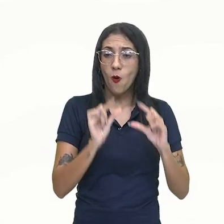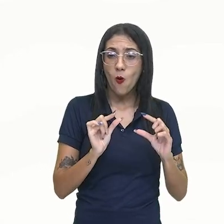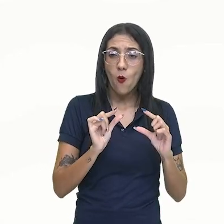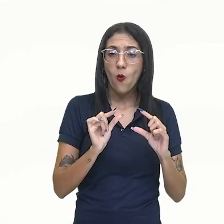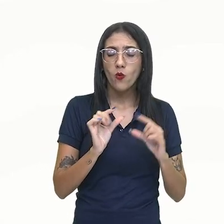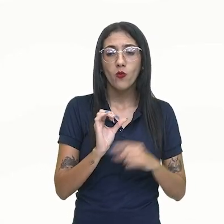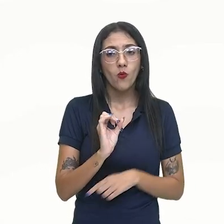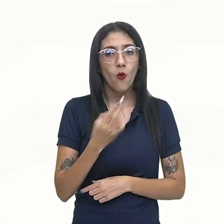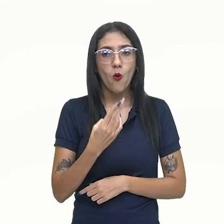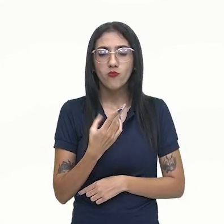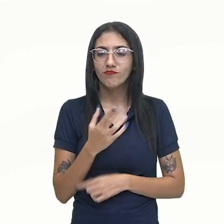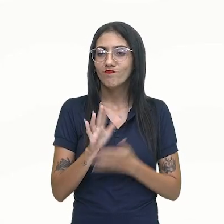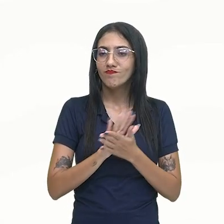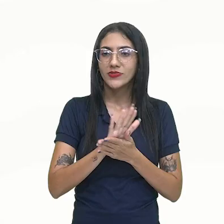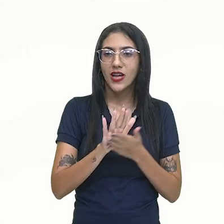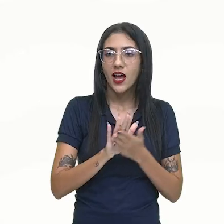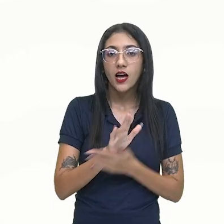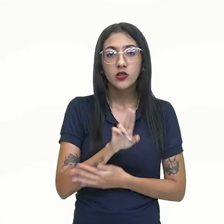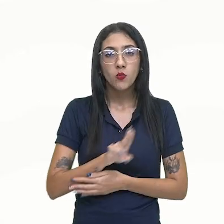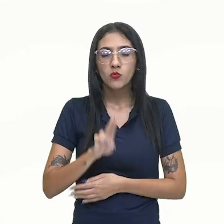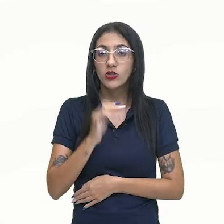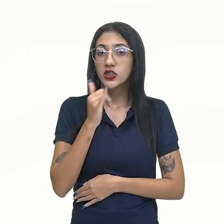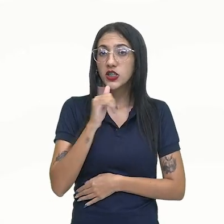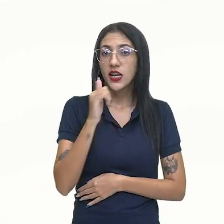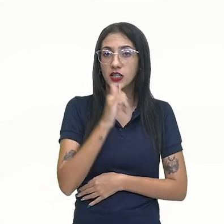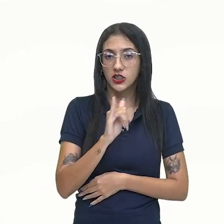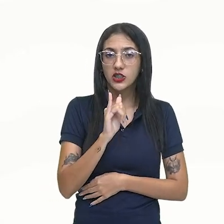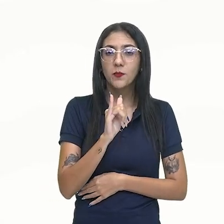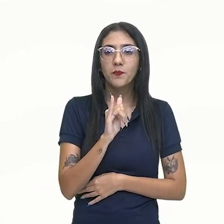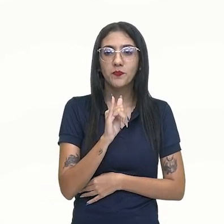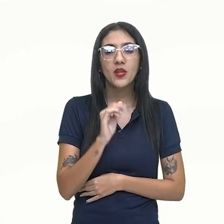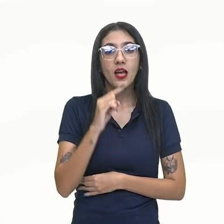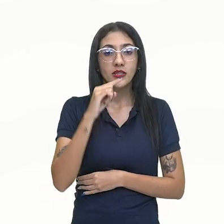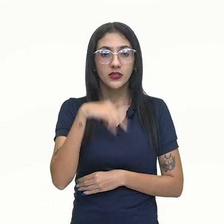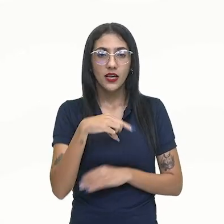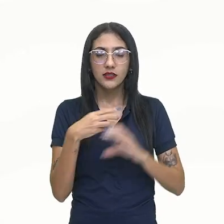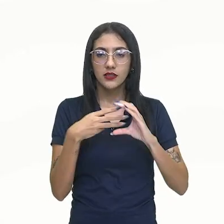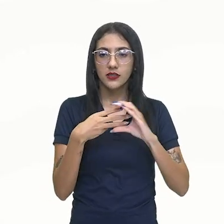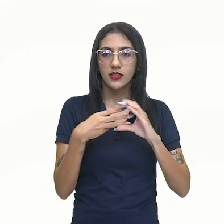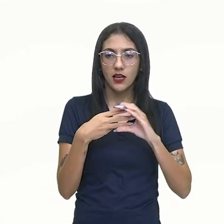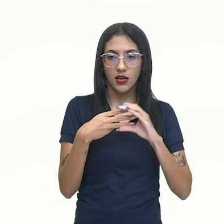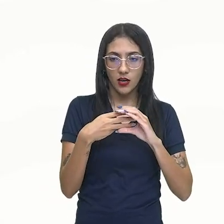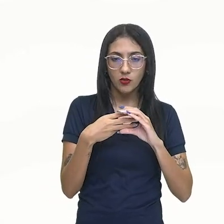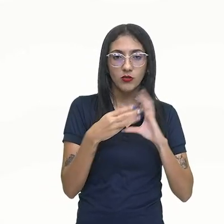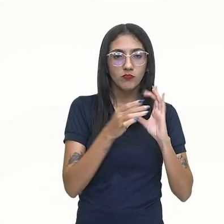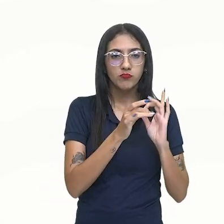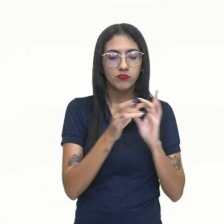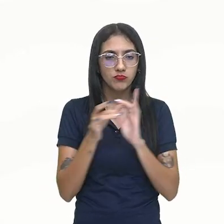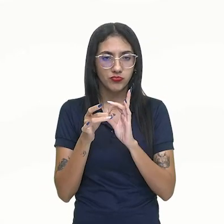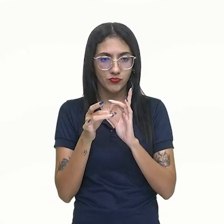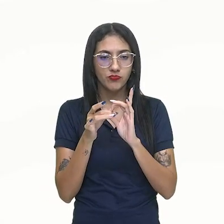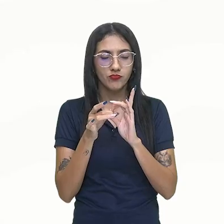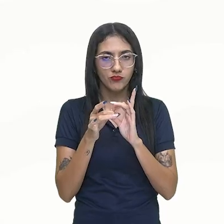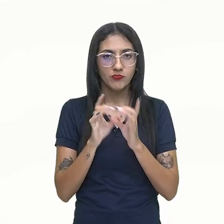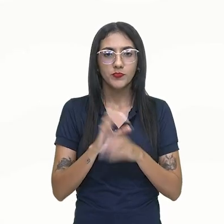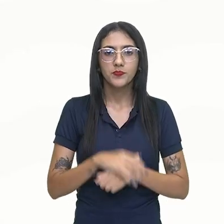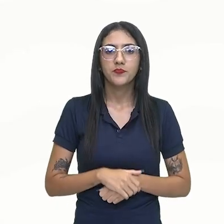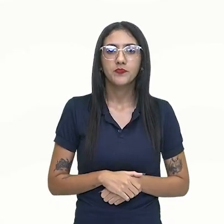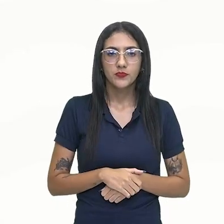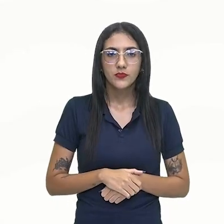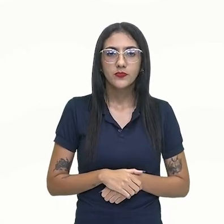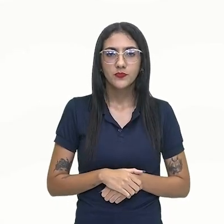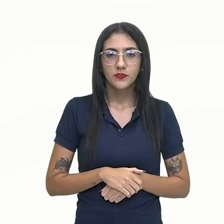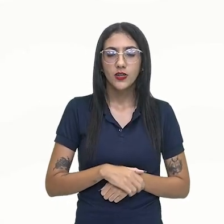de uso de energia para essas duas propostas aqui, né? A